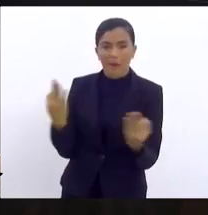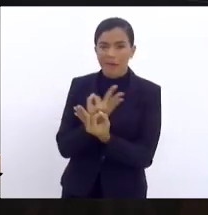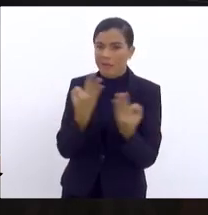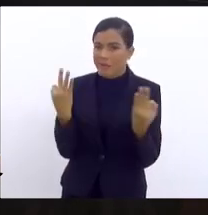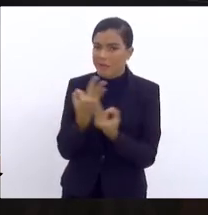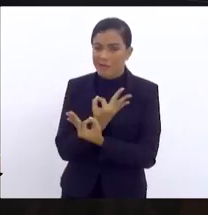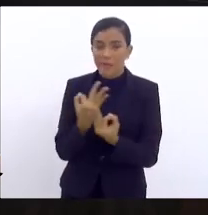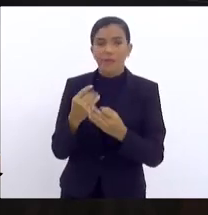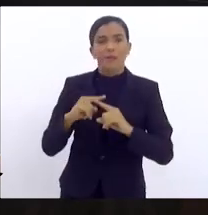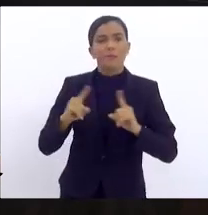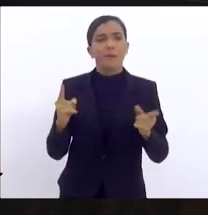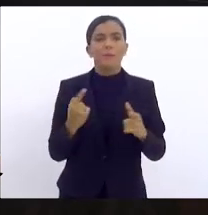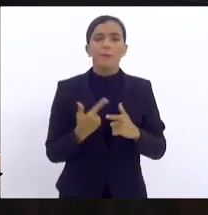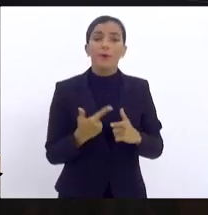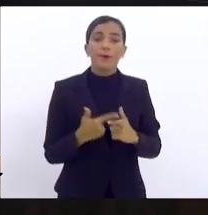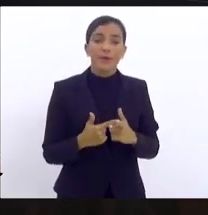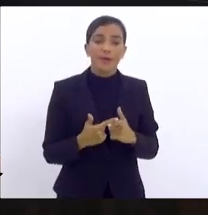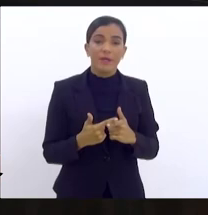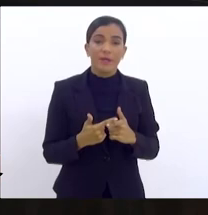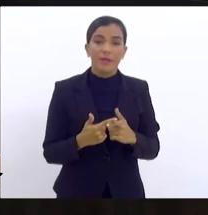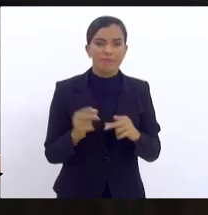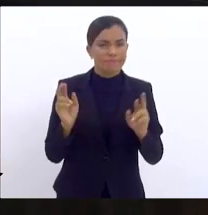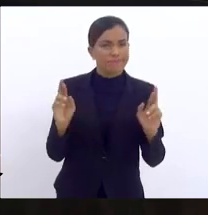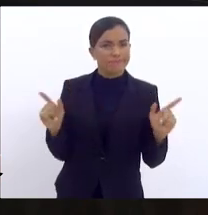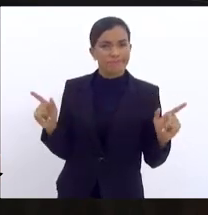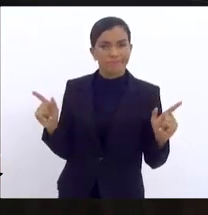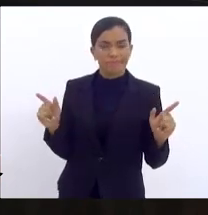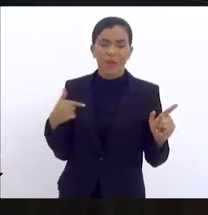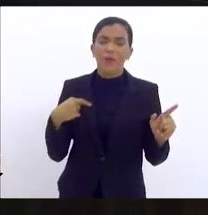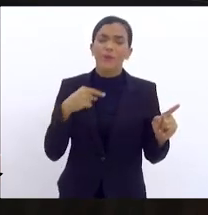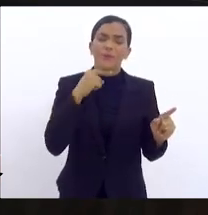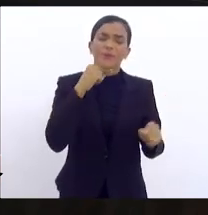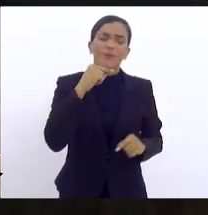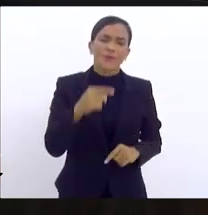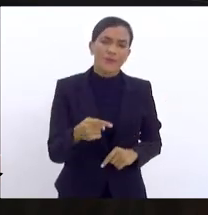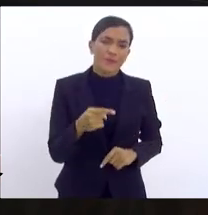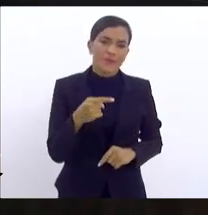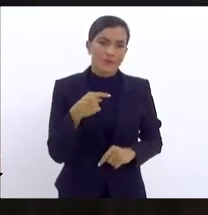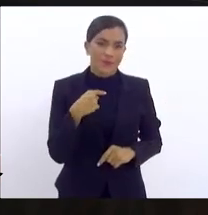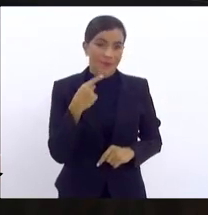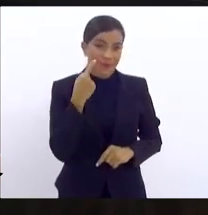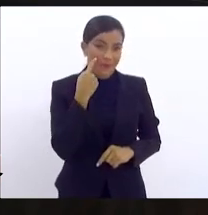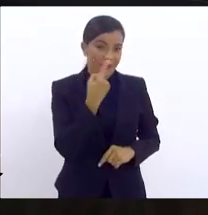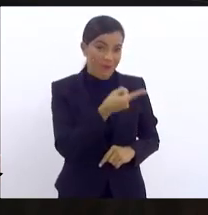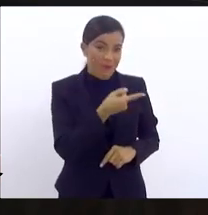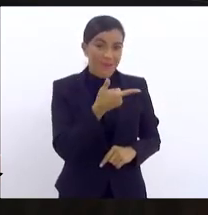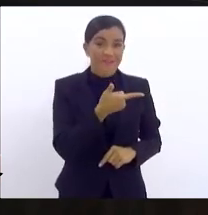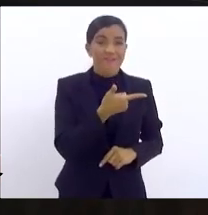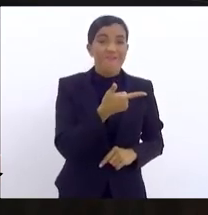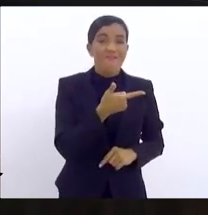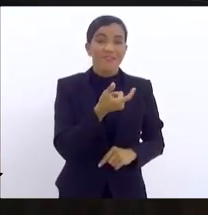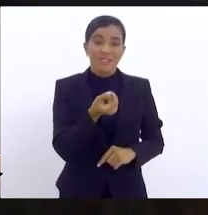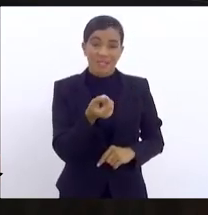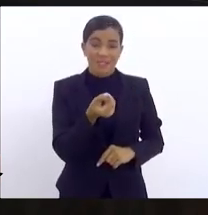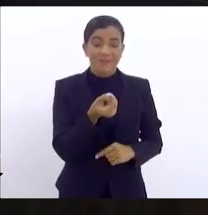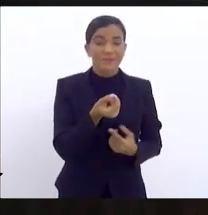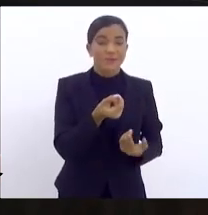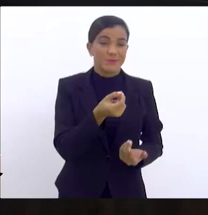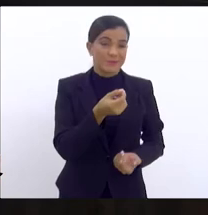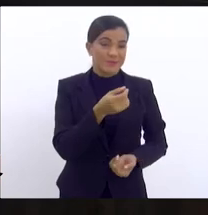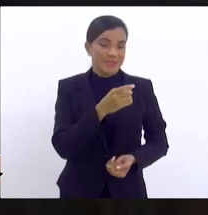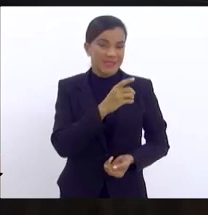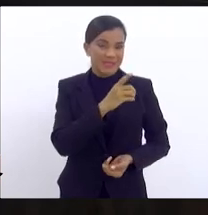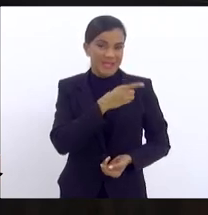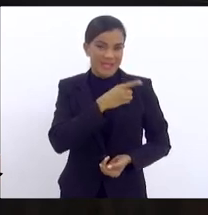Mas por que essa distinção eu duvido acharmos lá no vigésimo e eu sei